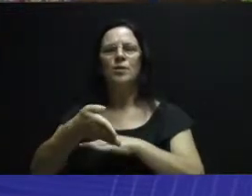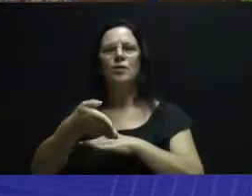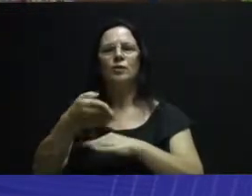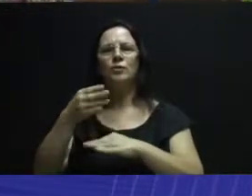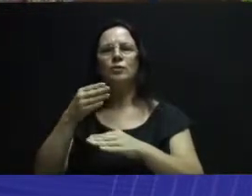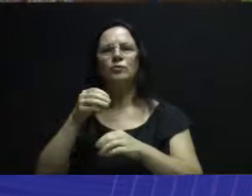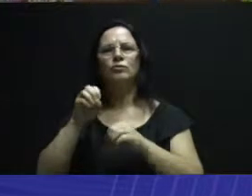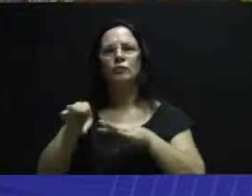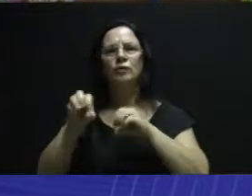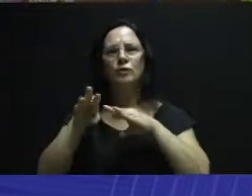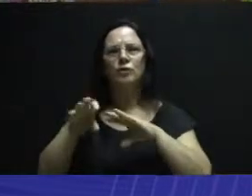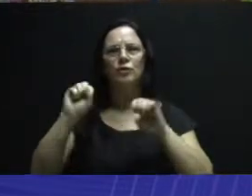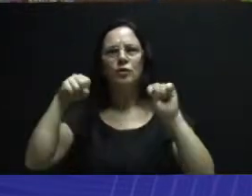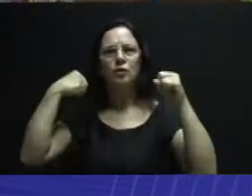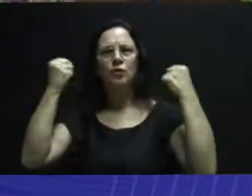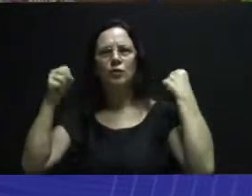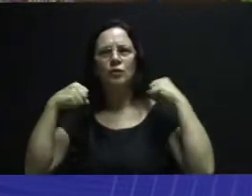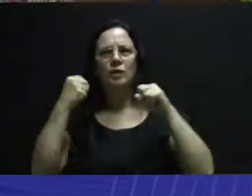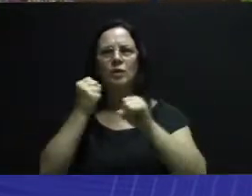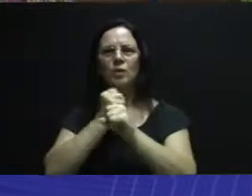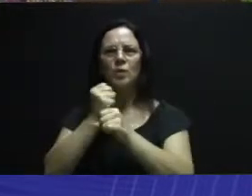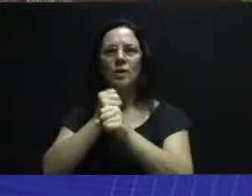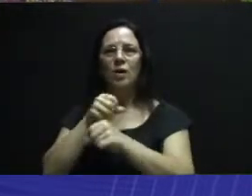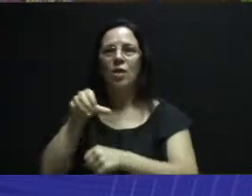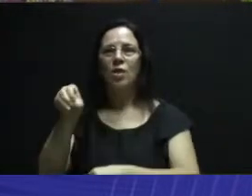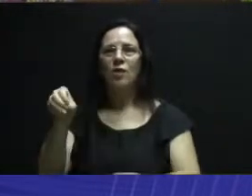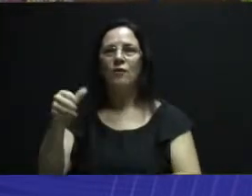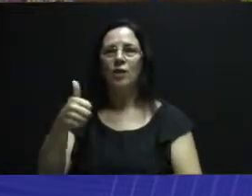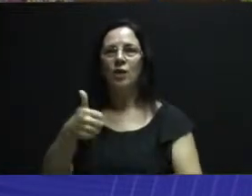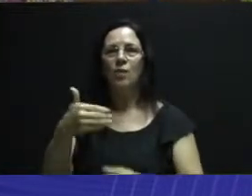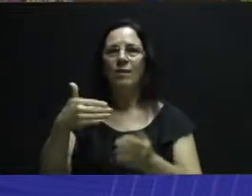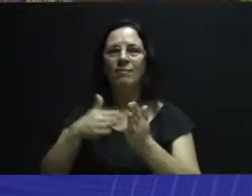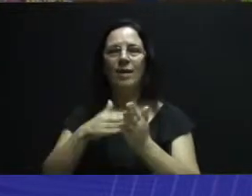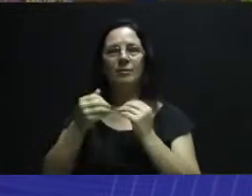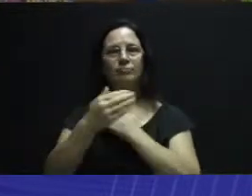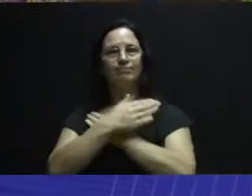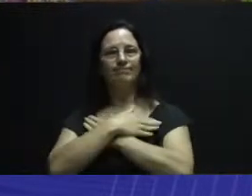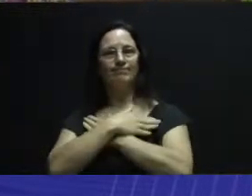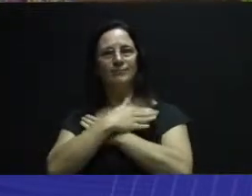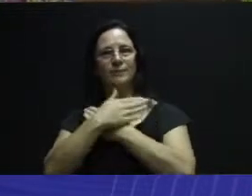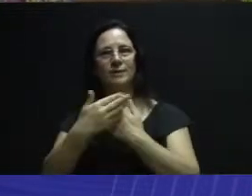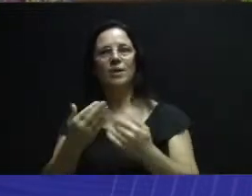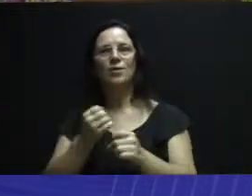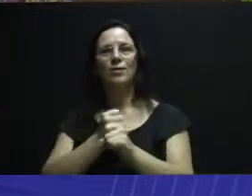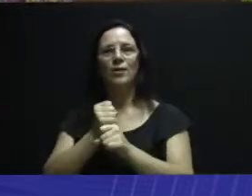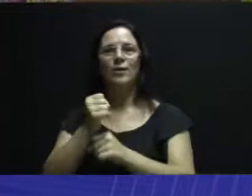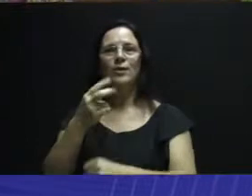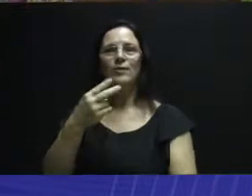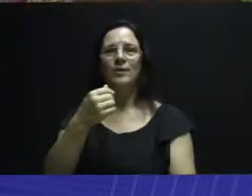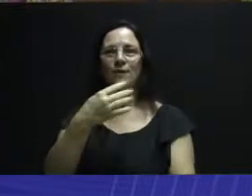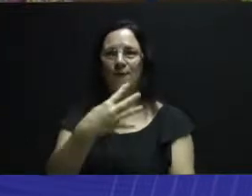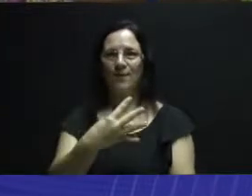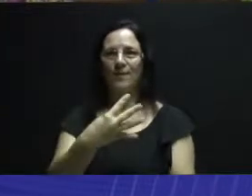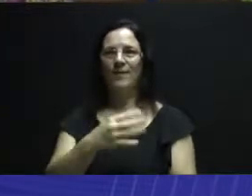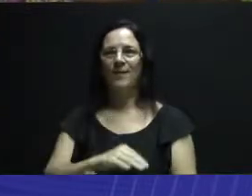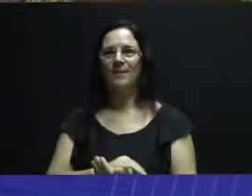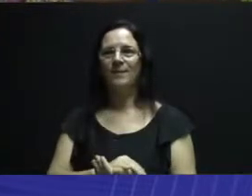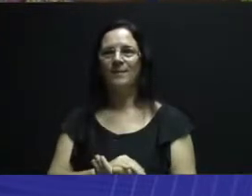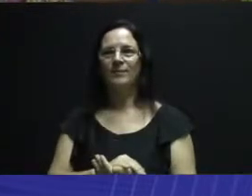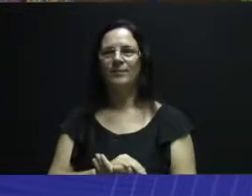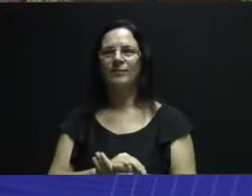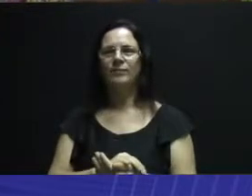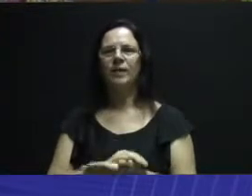de 1991 até sua aposentadoria em 2014. Ela